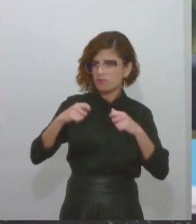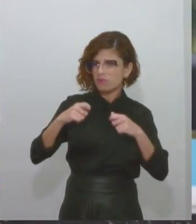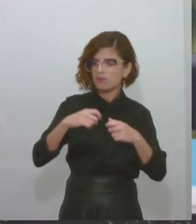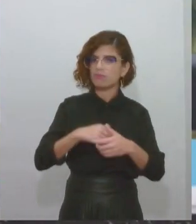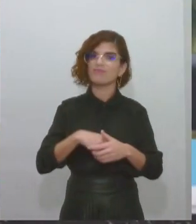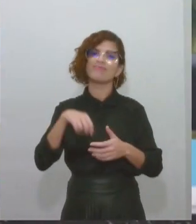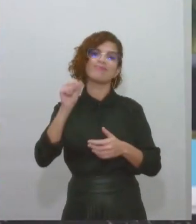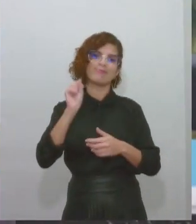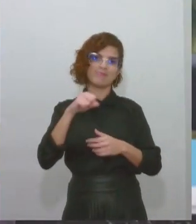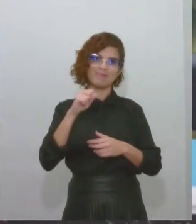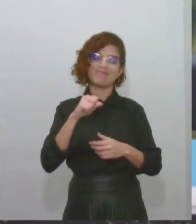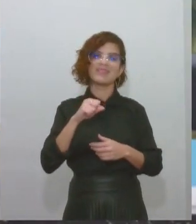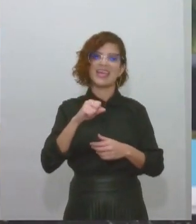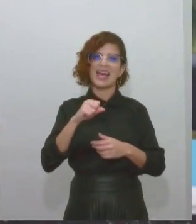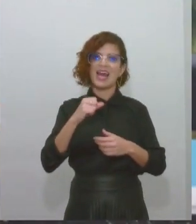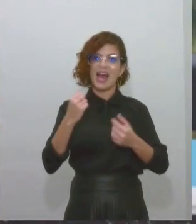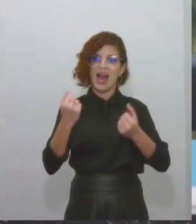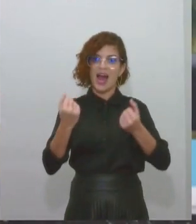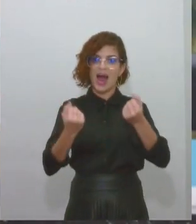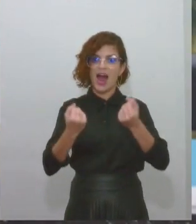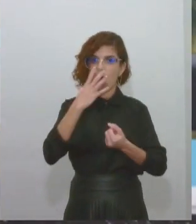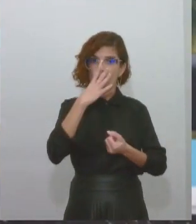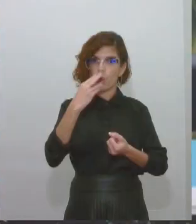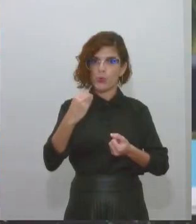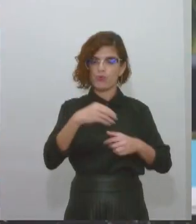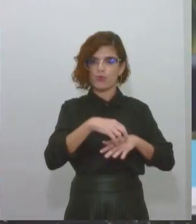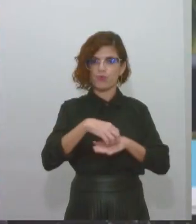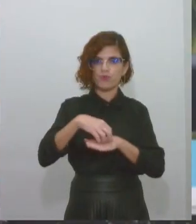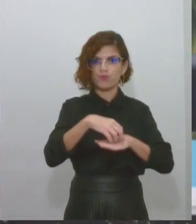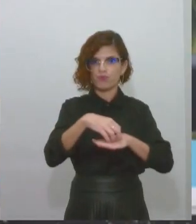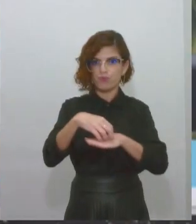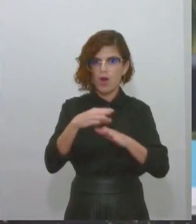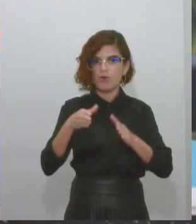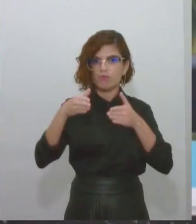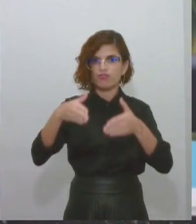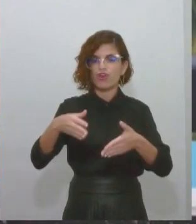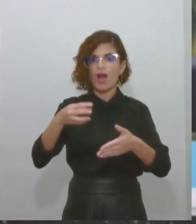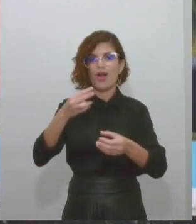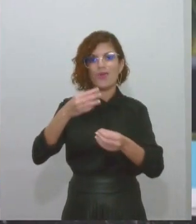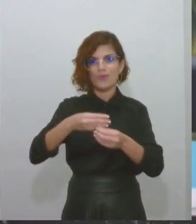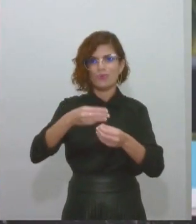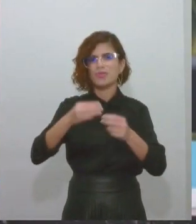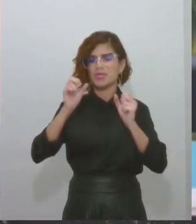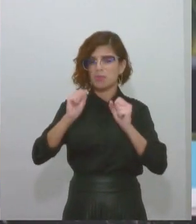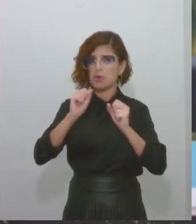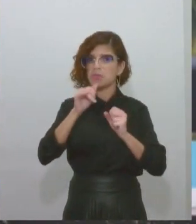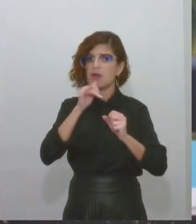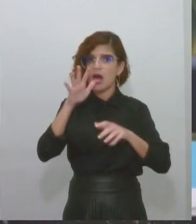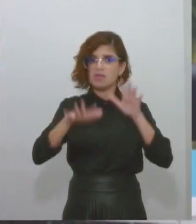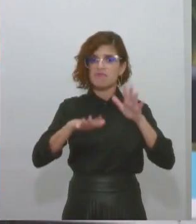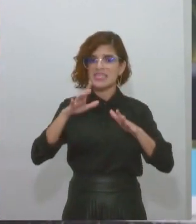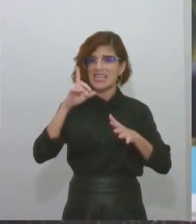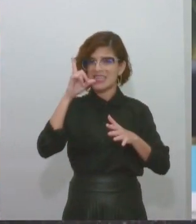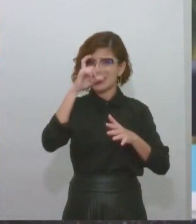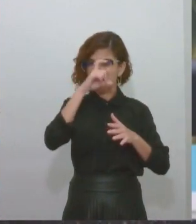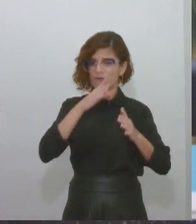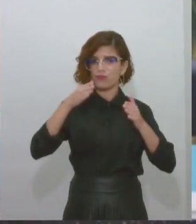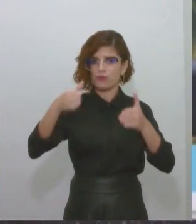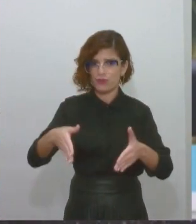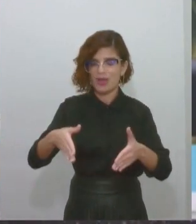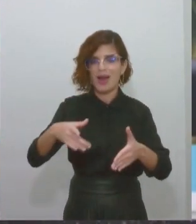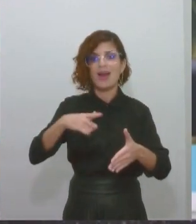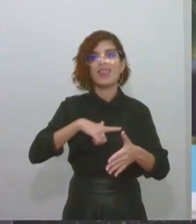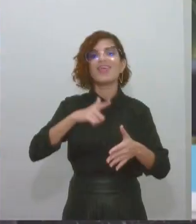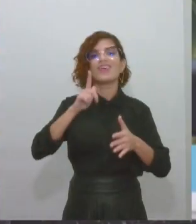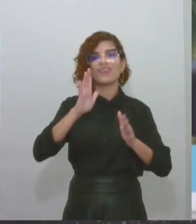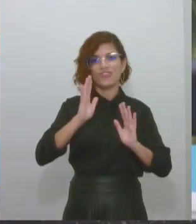os municípios que têm uma dificuldade, né, de acesso. Tipo, a gente já faz a ação do Sergipe aqui, só que ainda tem alguns municípios